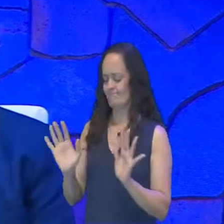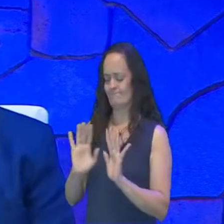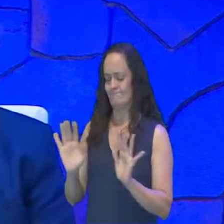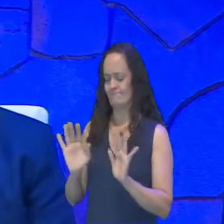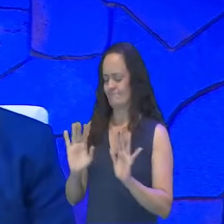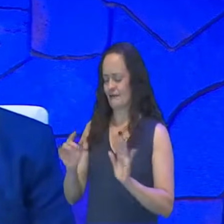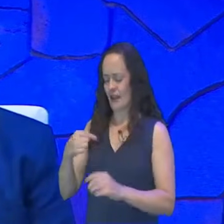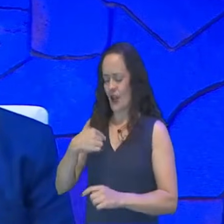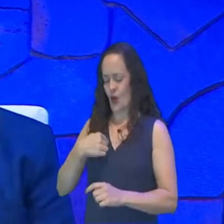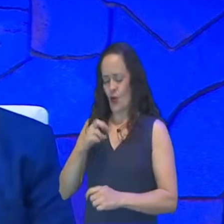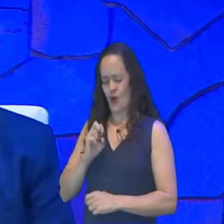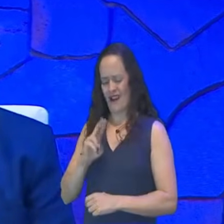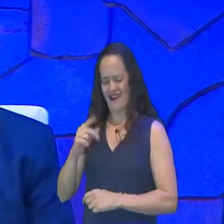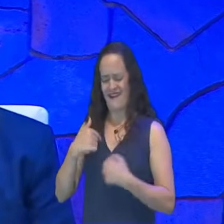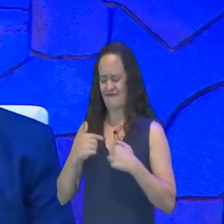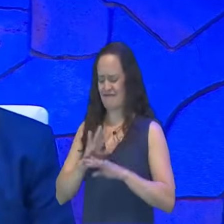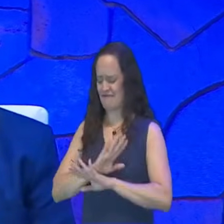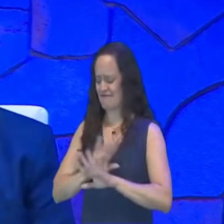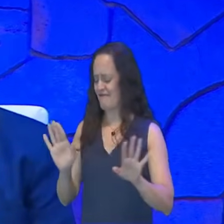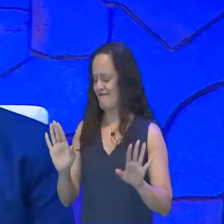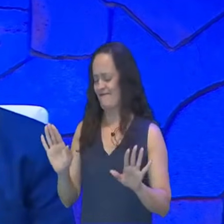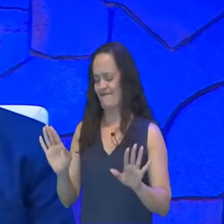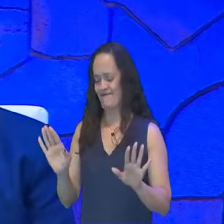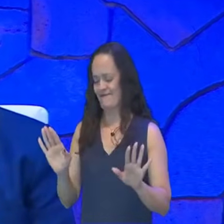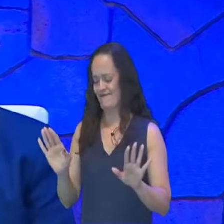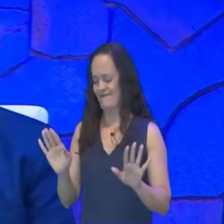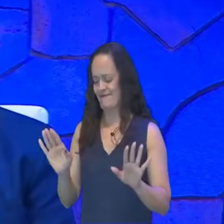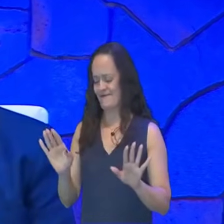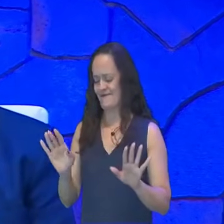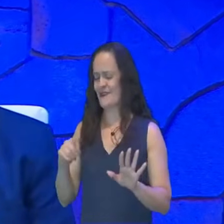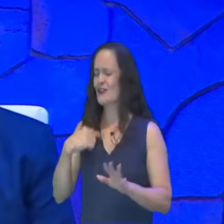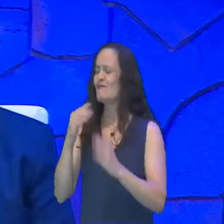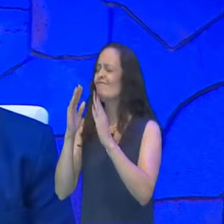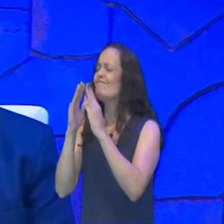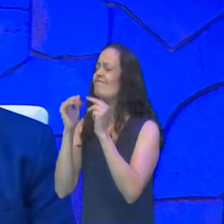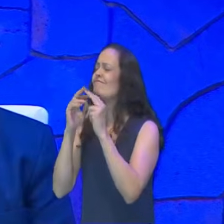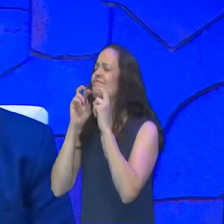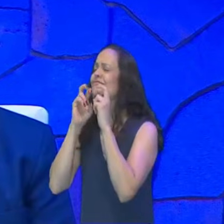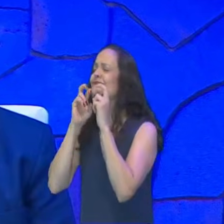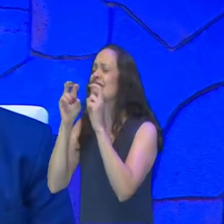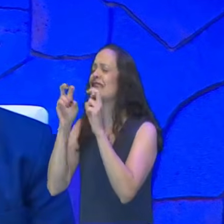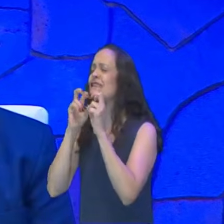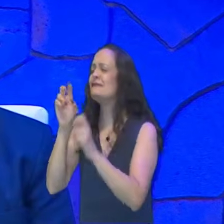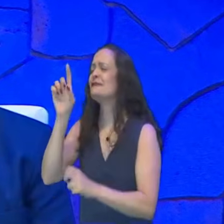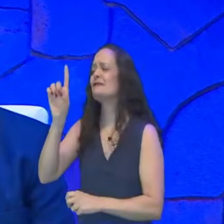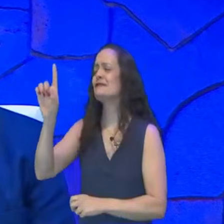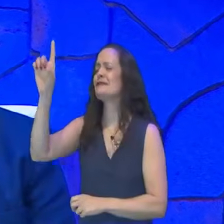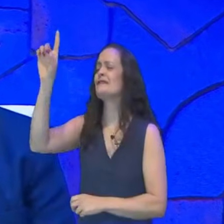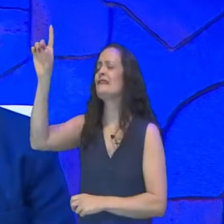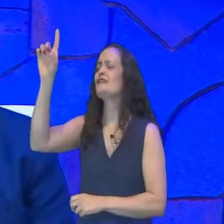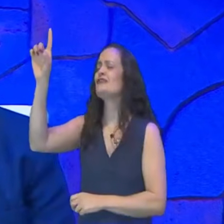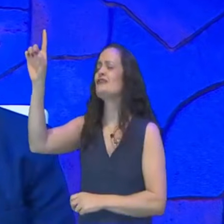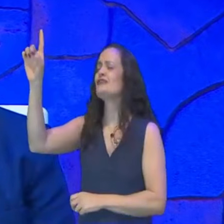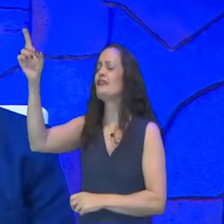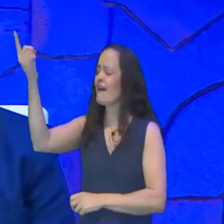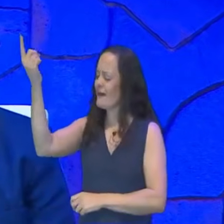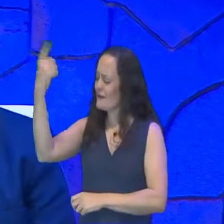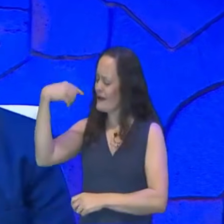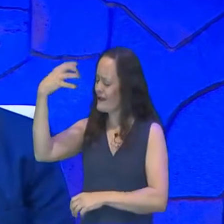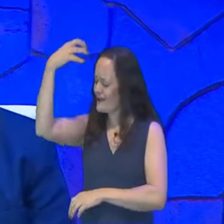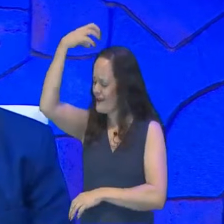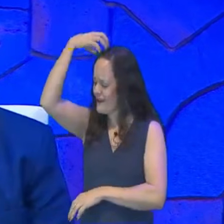nosso eu, ó Jesus. Nós clamamos a Ti, ó Deus, que reina o Senhor sobre